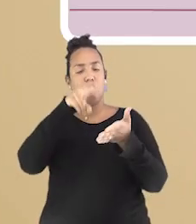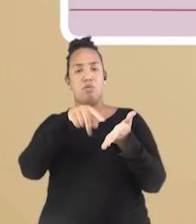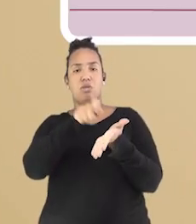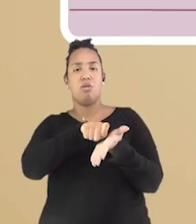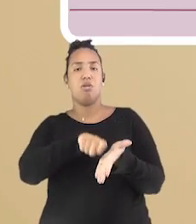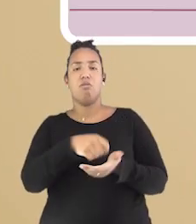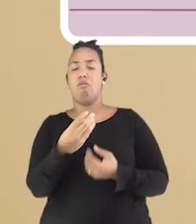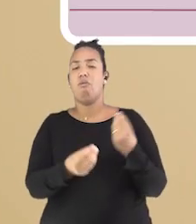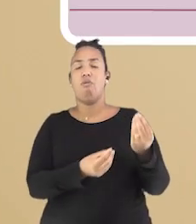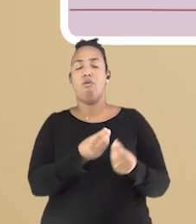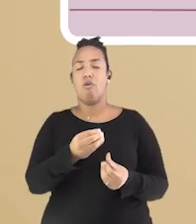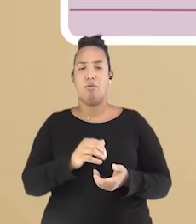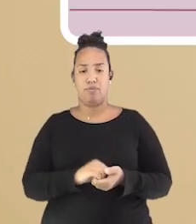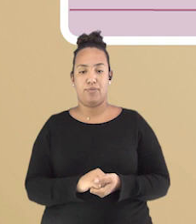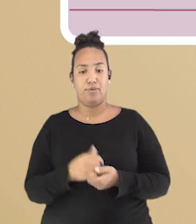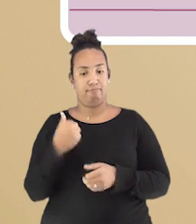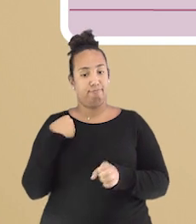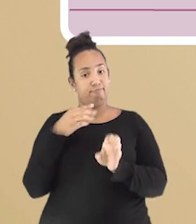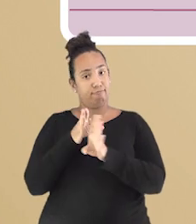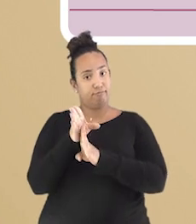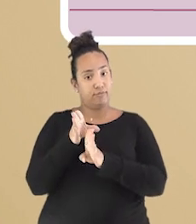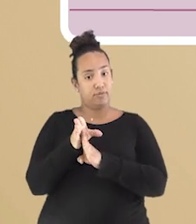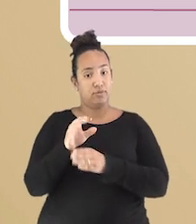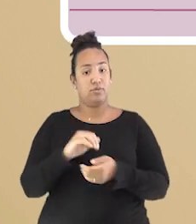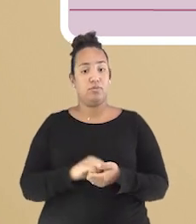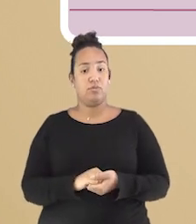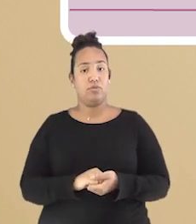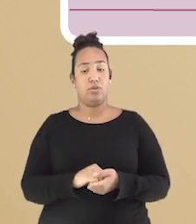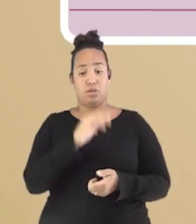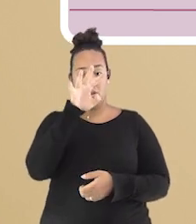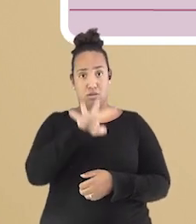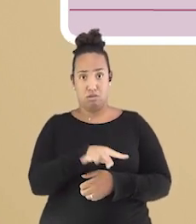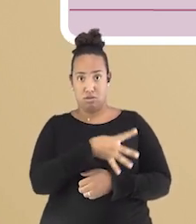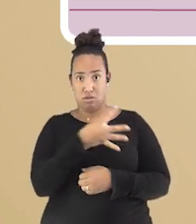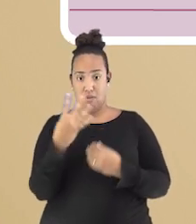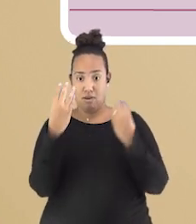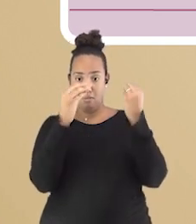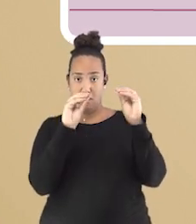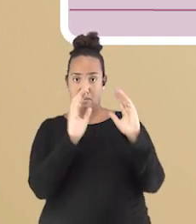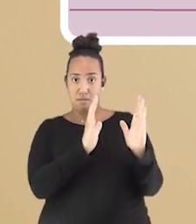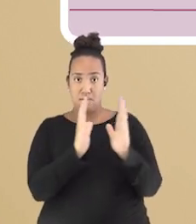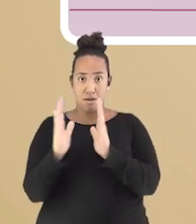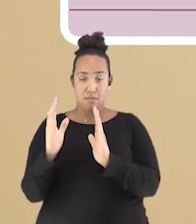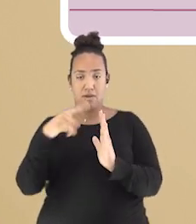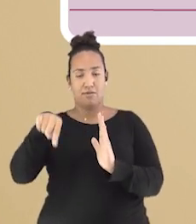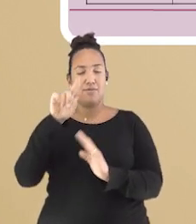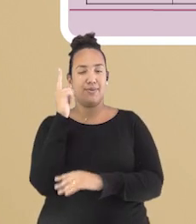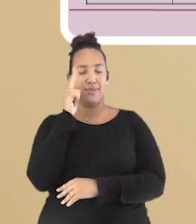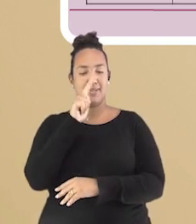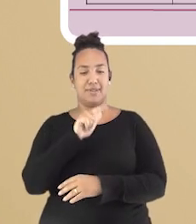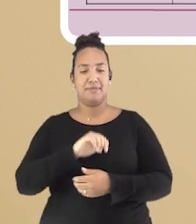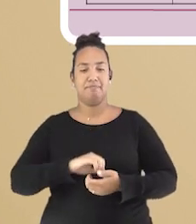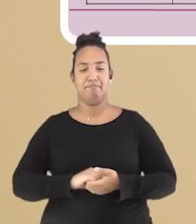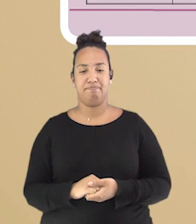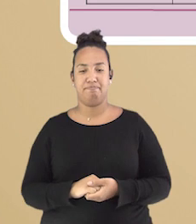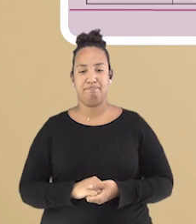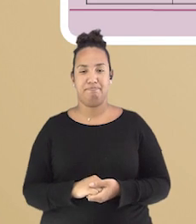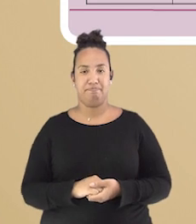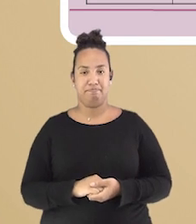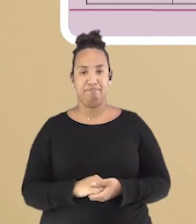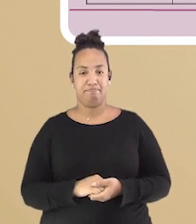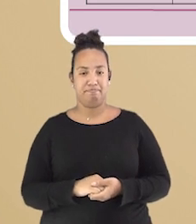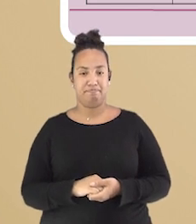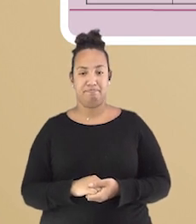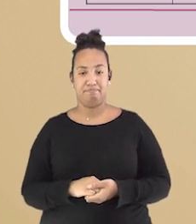dele? Aí vai uma dica. Use a tabela de ordem para facilitar a leitura do número. Ao preencher